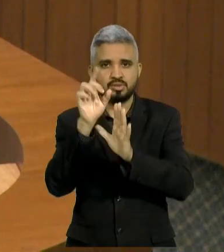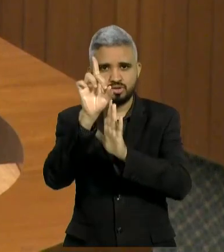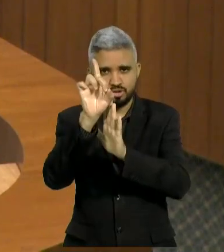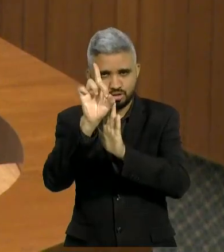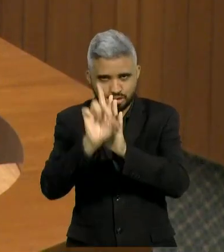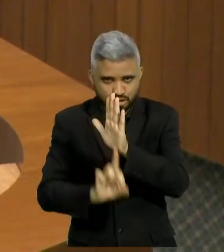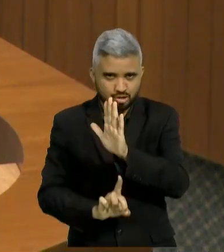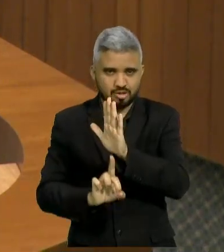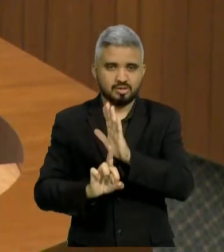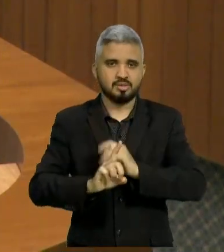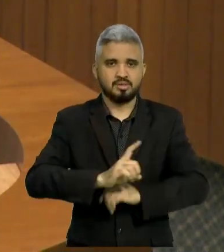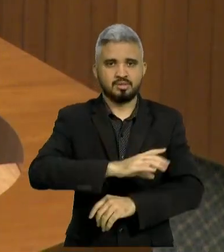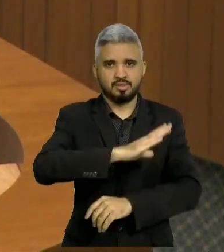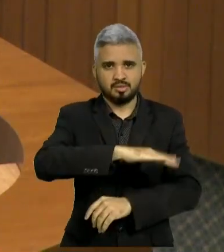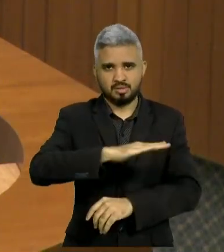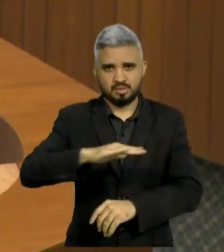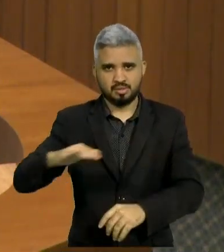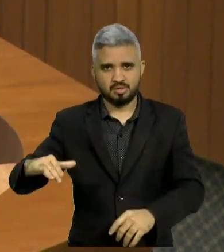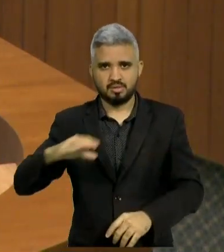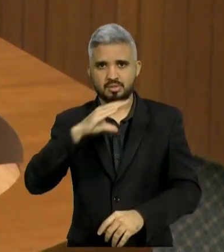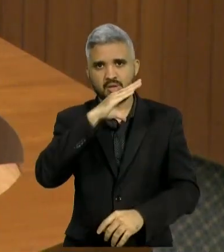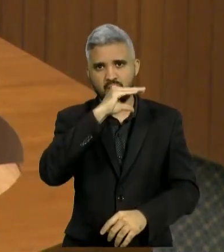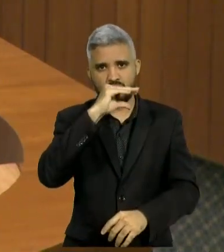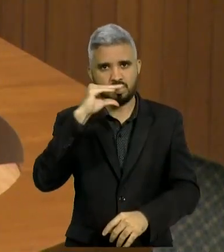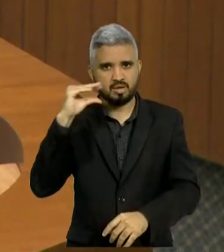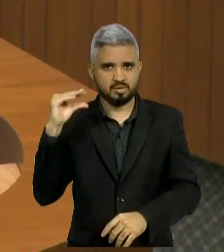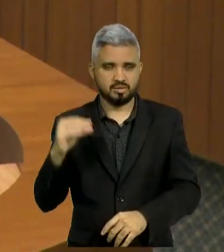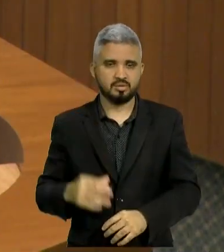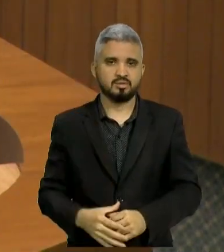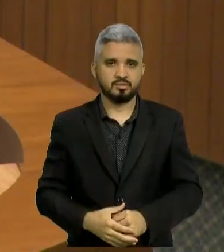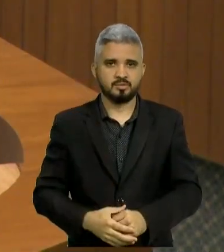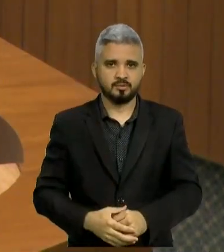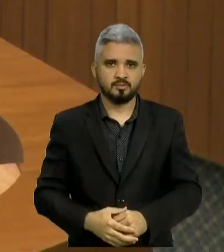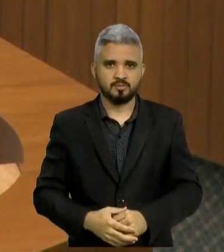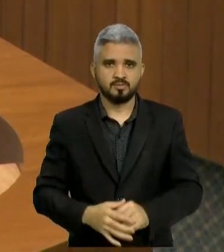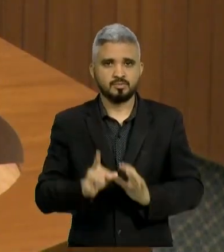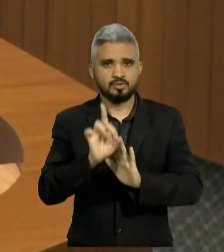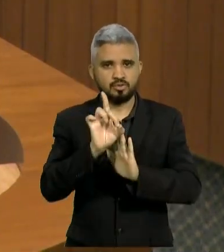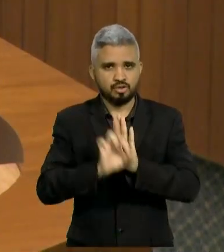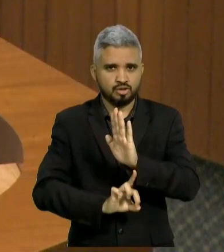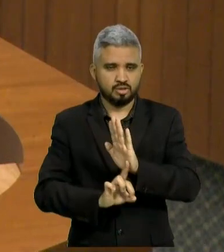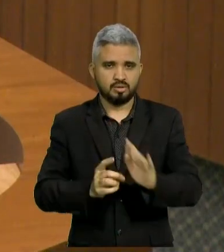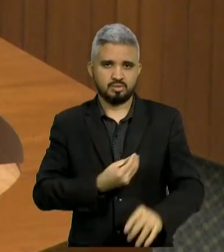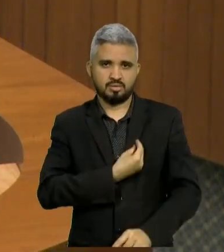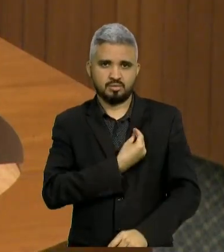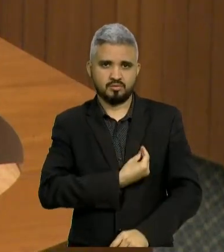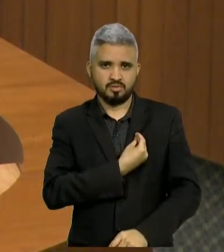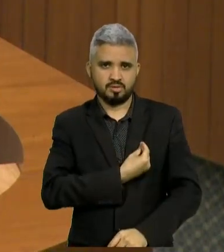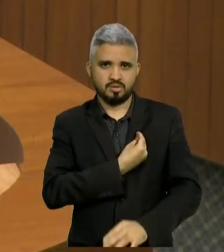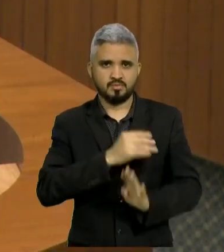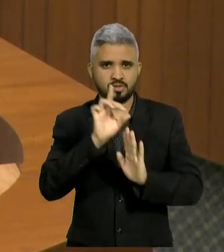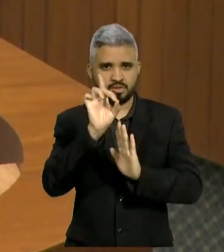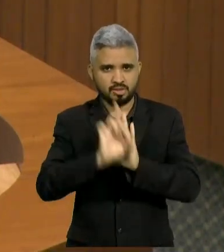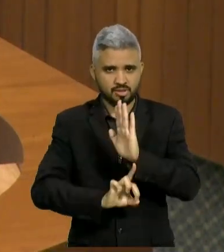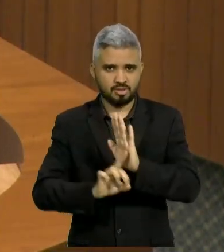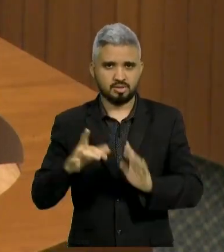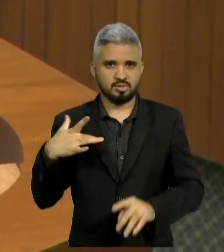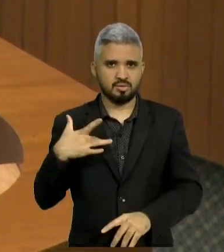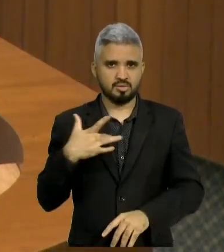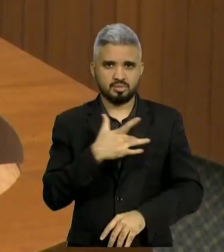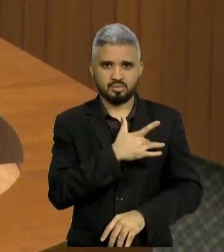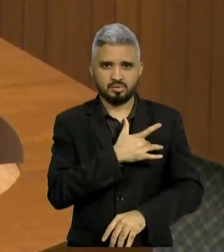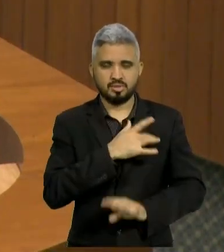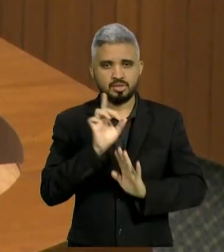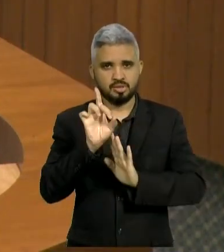direitos das nossas crianças e adolescentes, como direito à vida, à saúde, à